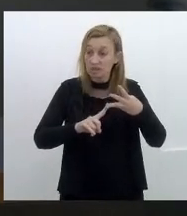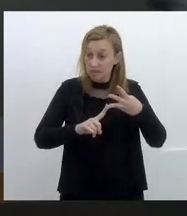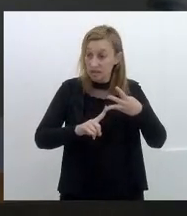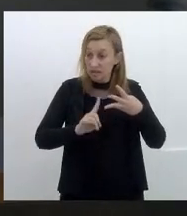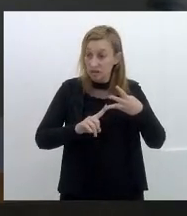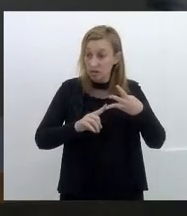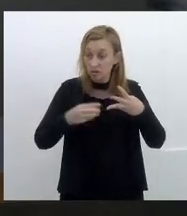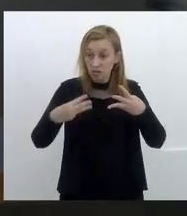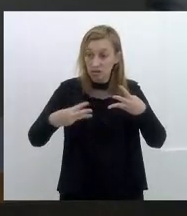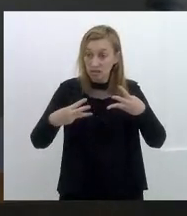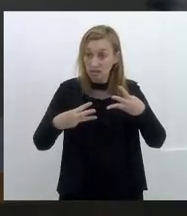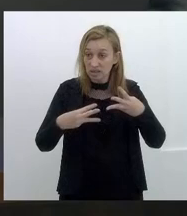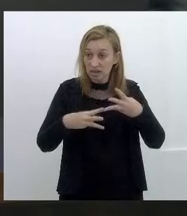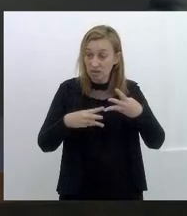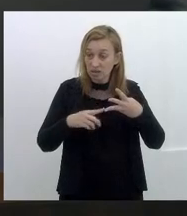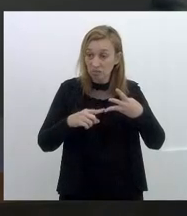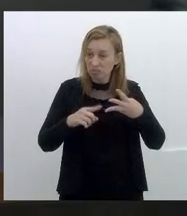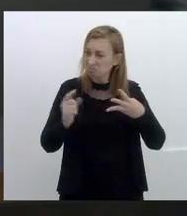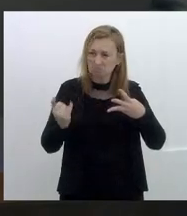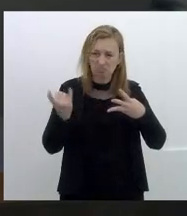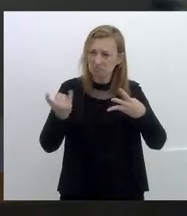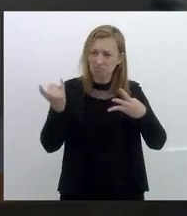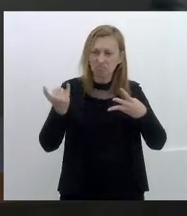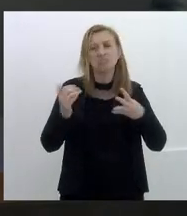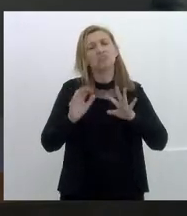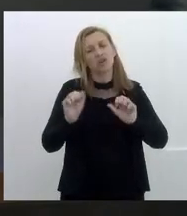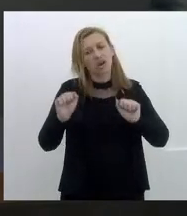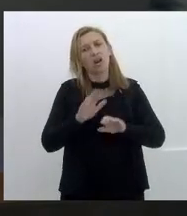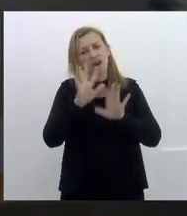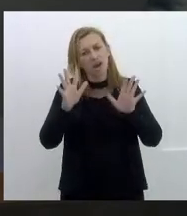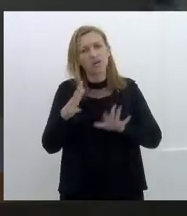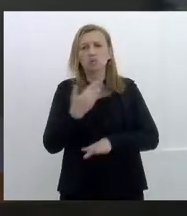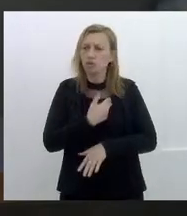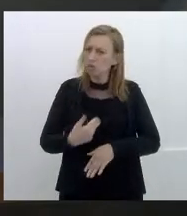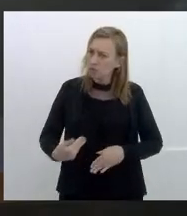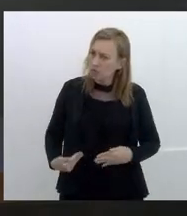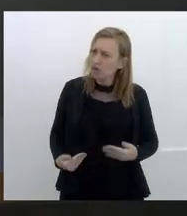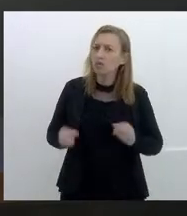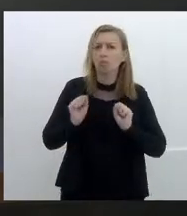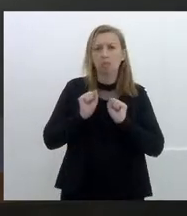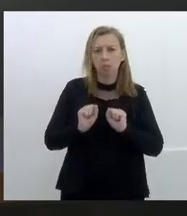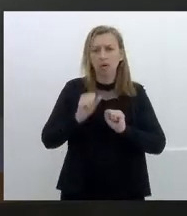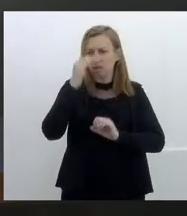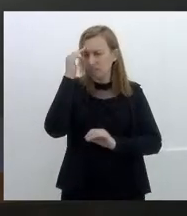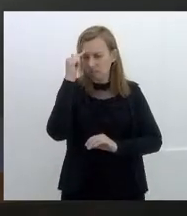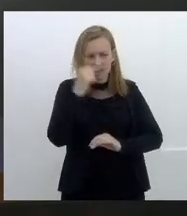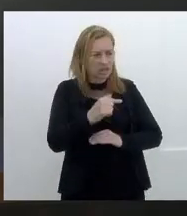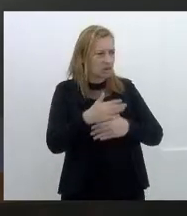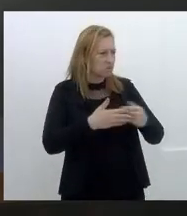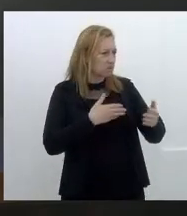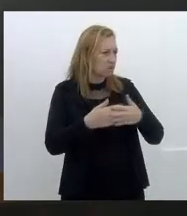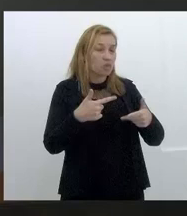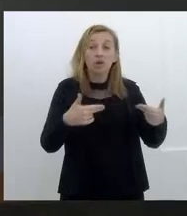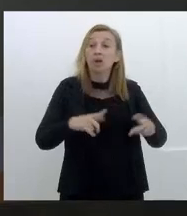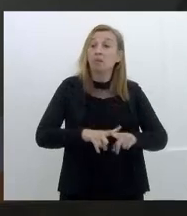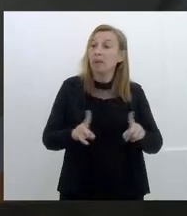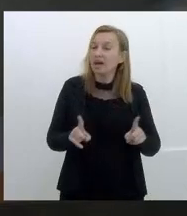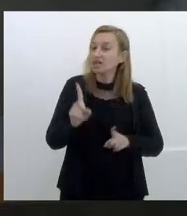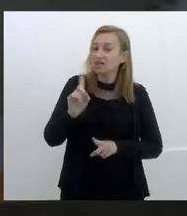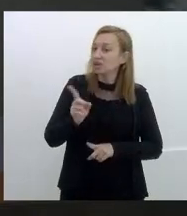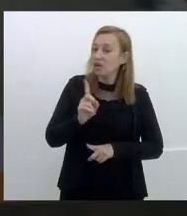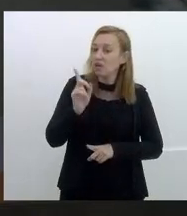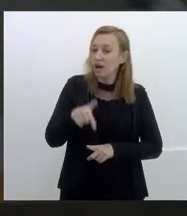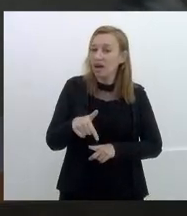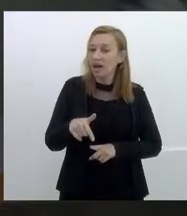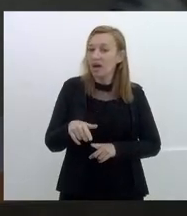absolutamente desnecessário claro que o governo pode mandar o que quiser mas não é